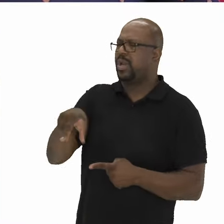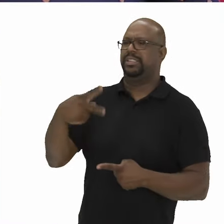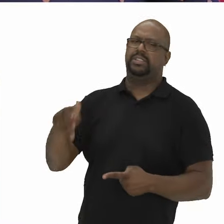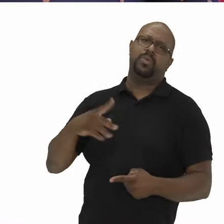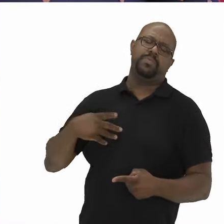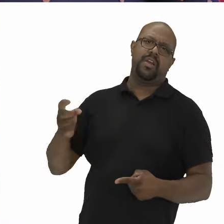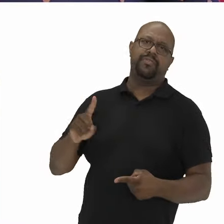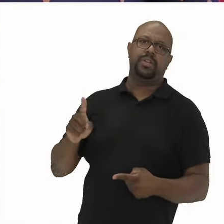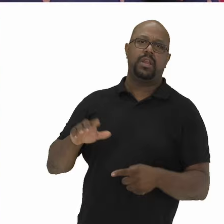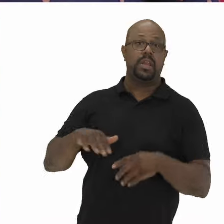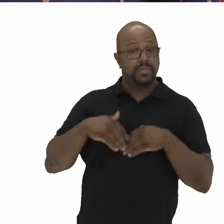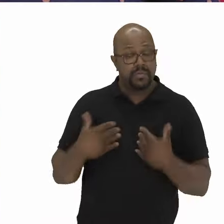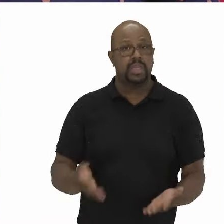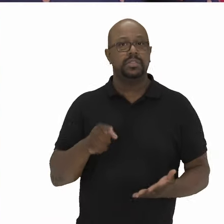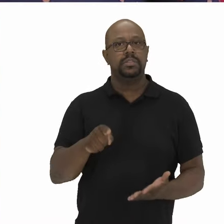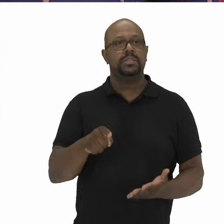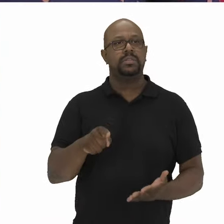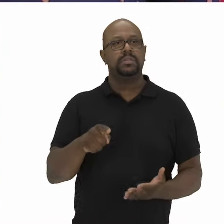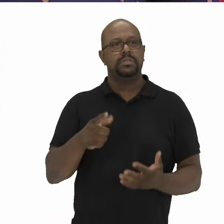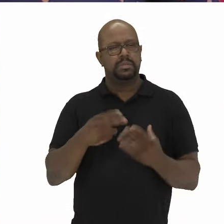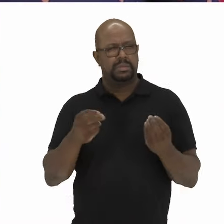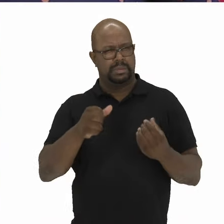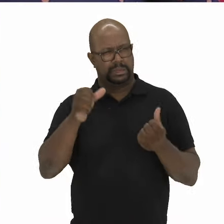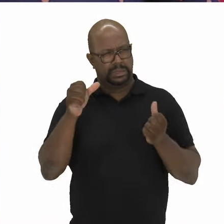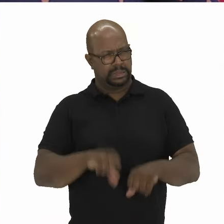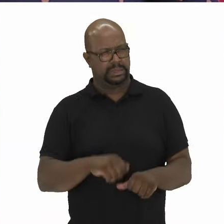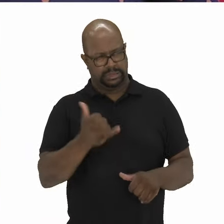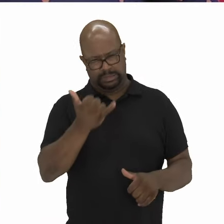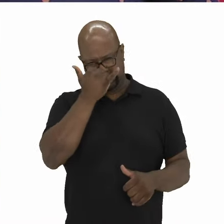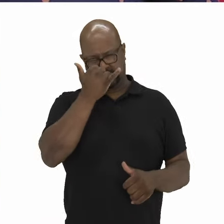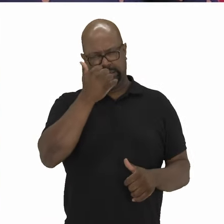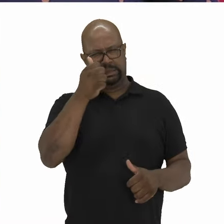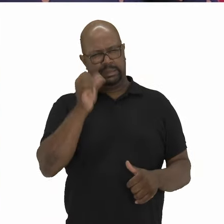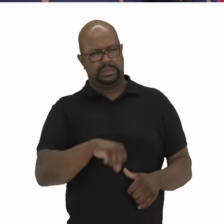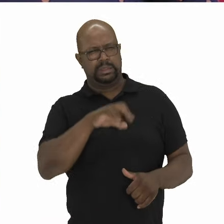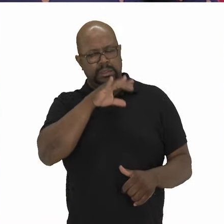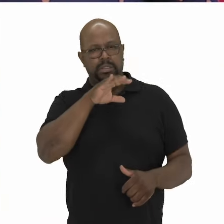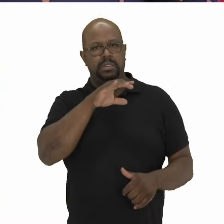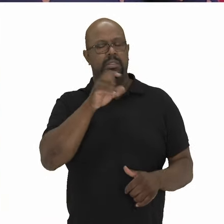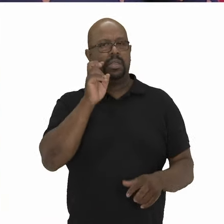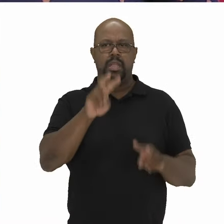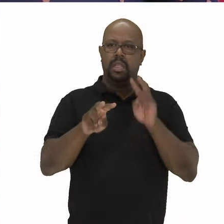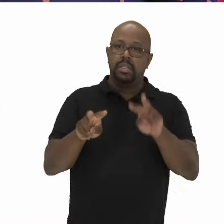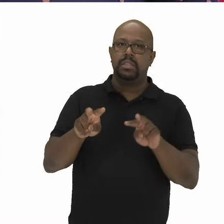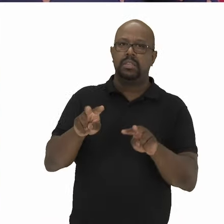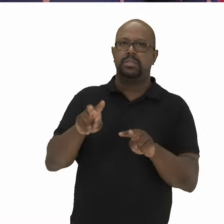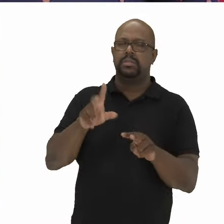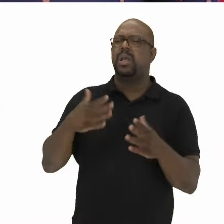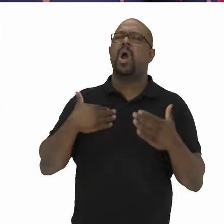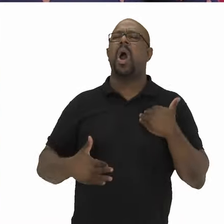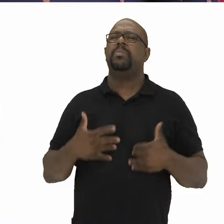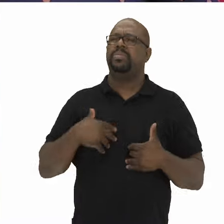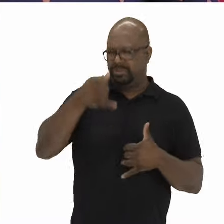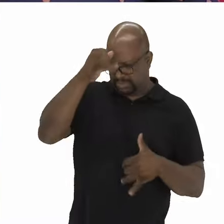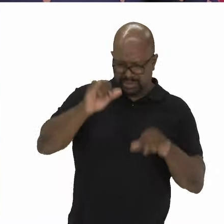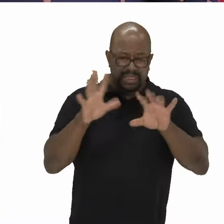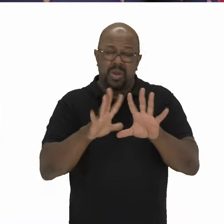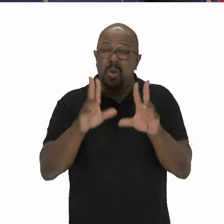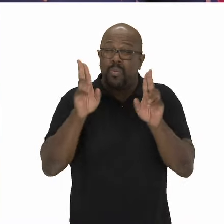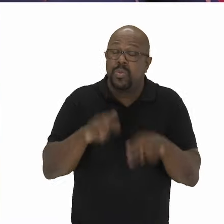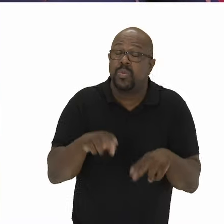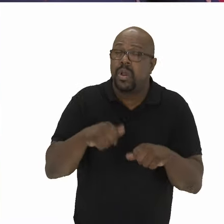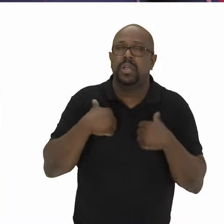apontador não é seu minha filha ao invés disso tanta coisa nojenta e torpe tenho tido que escutar até abos Corpus